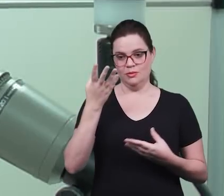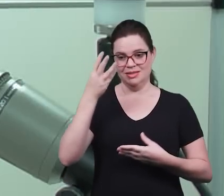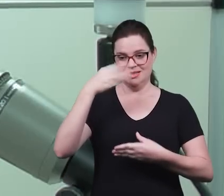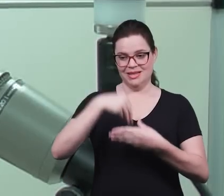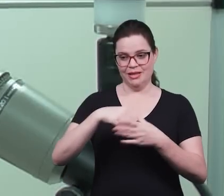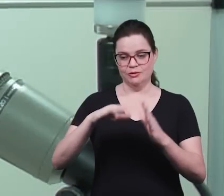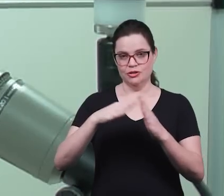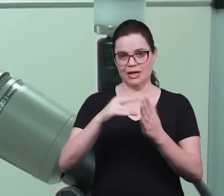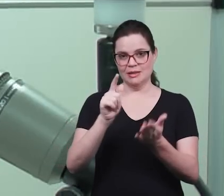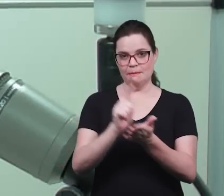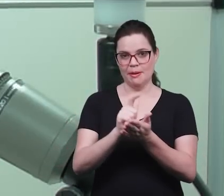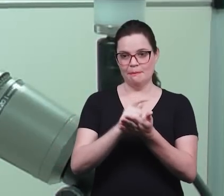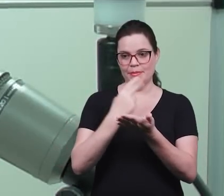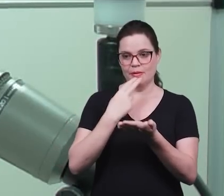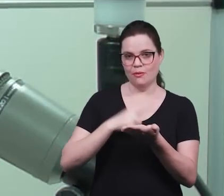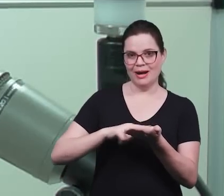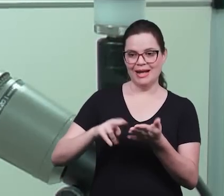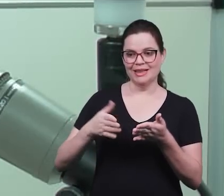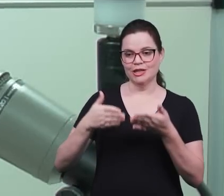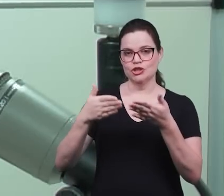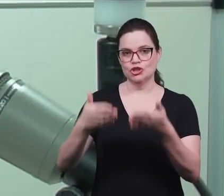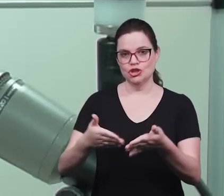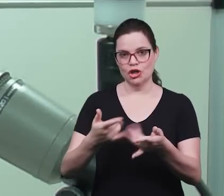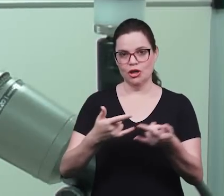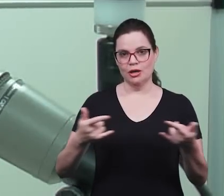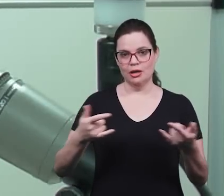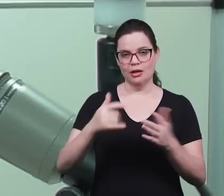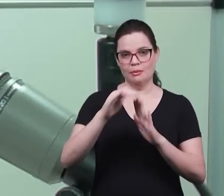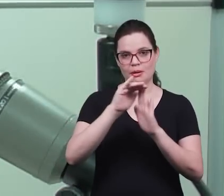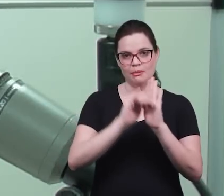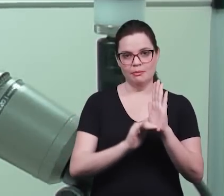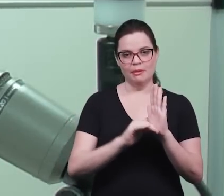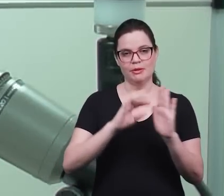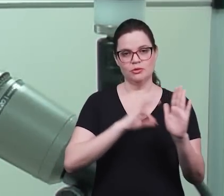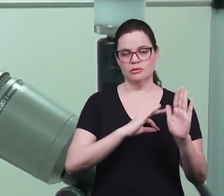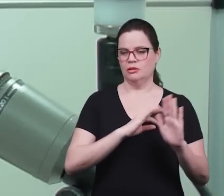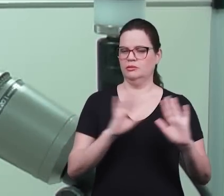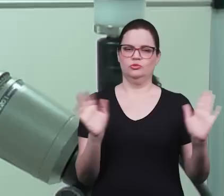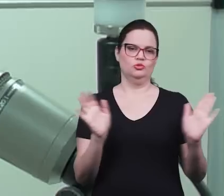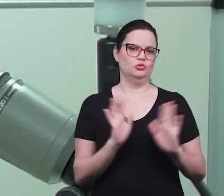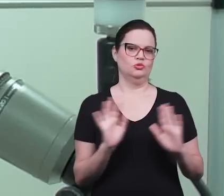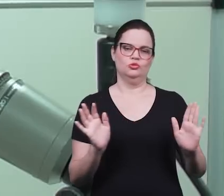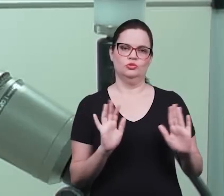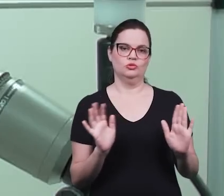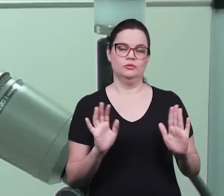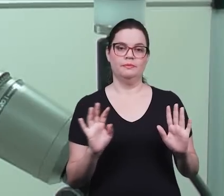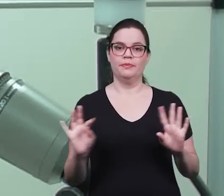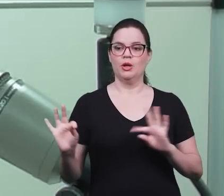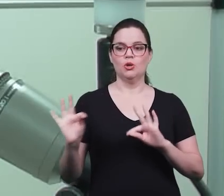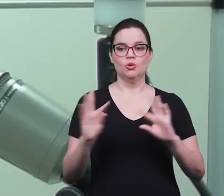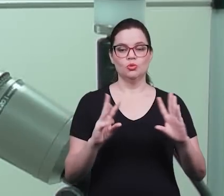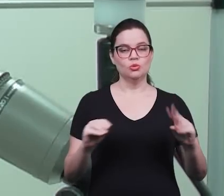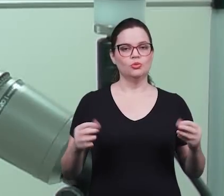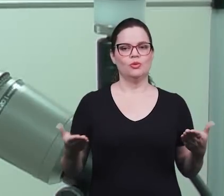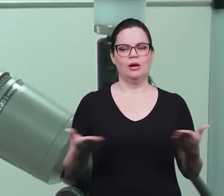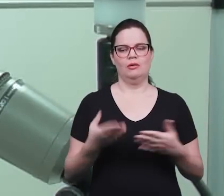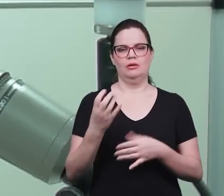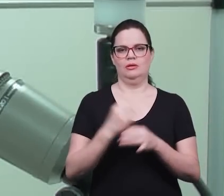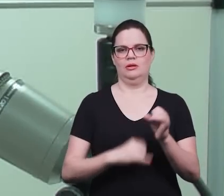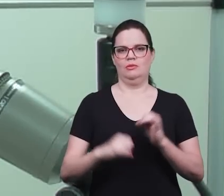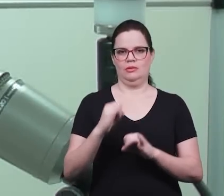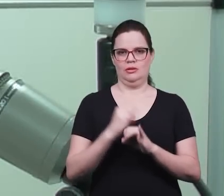casa de papel. Hoje tudo é digital, tudo é online. Então, eventualmente, as